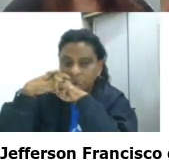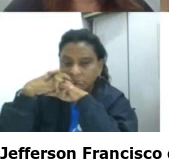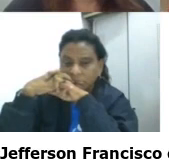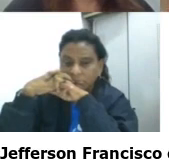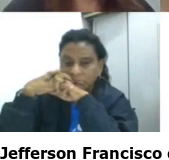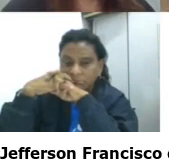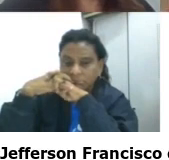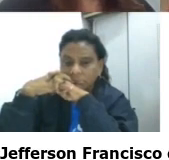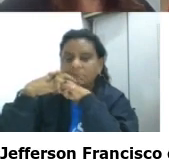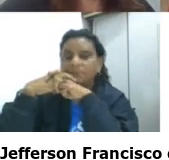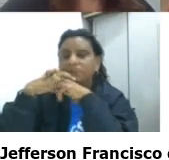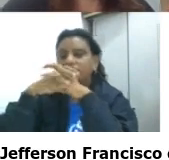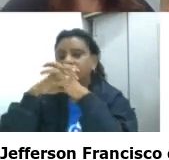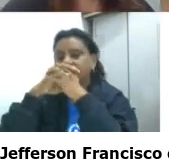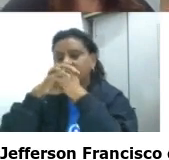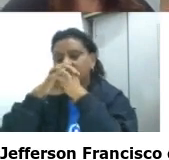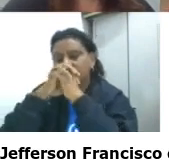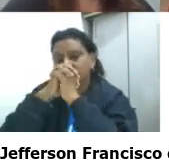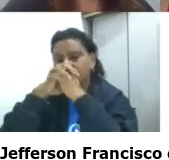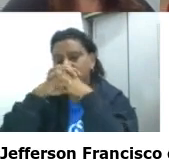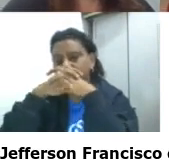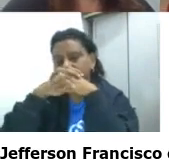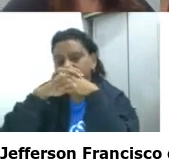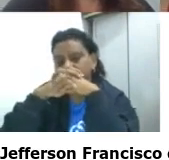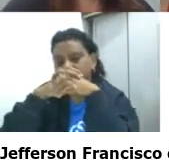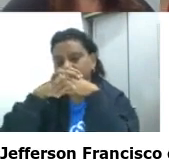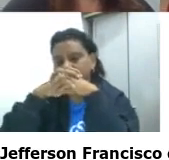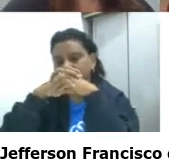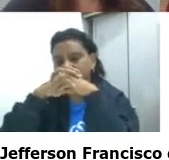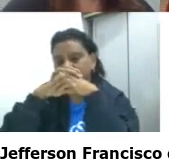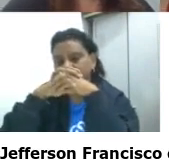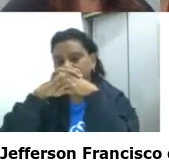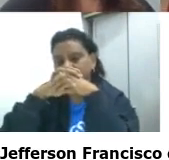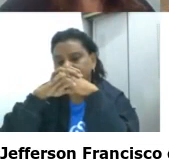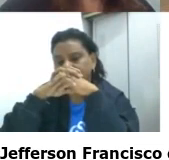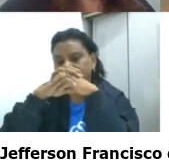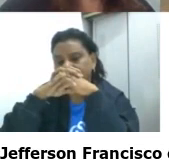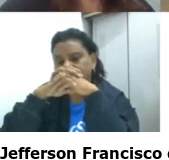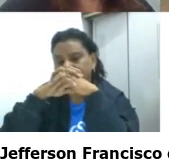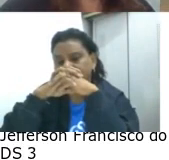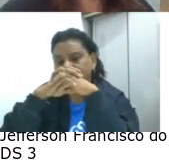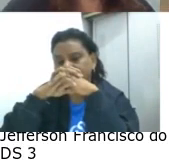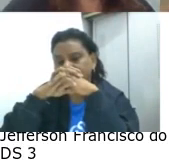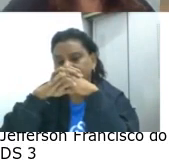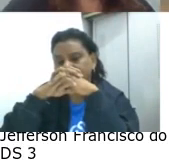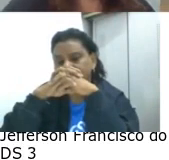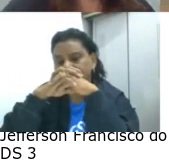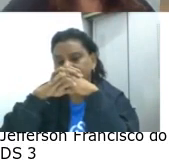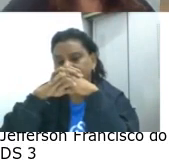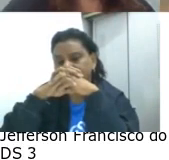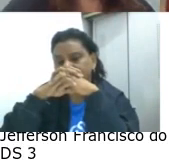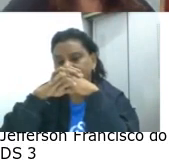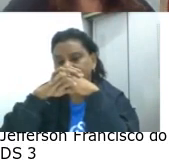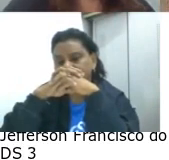né é uma doença que ela precisa do envolvimento de todos da equipe então eu costumo dizer assim que não existe uma função do